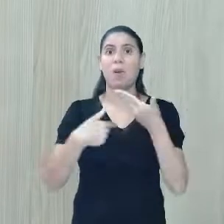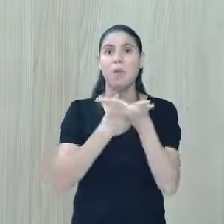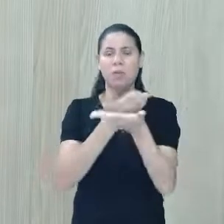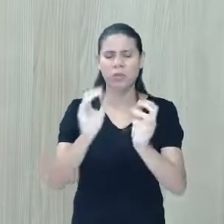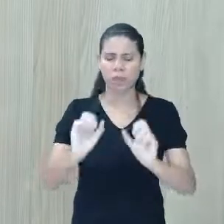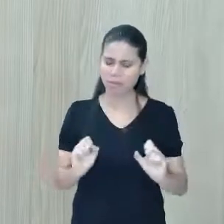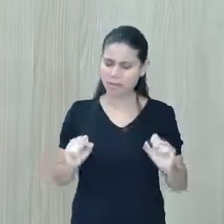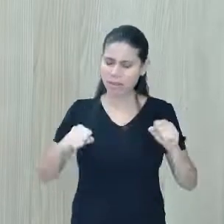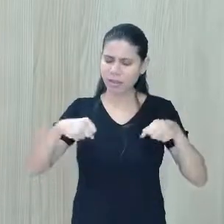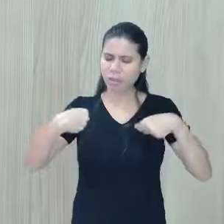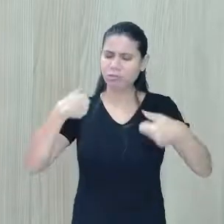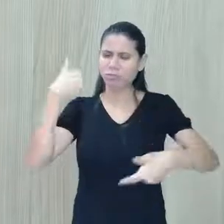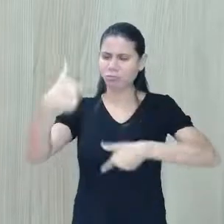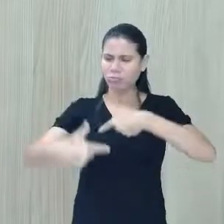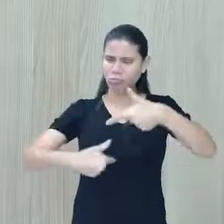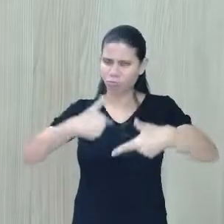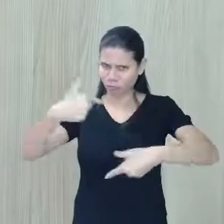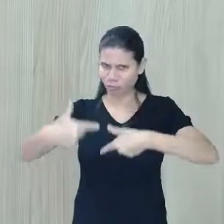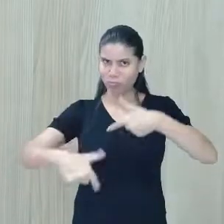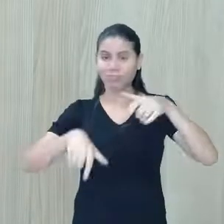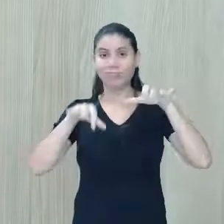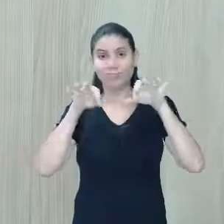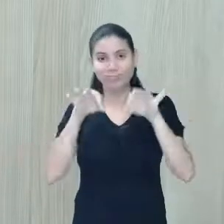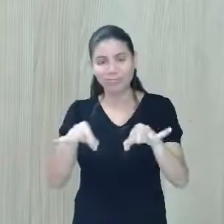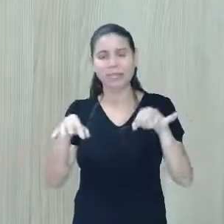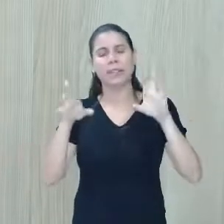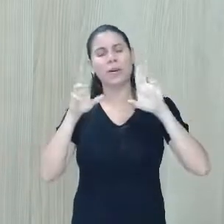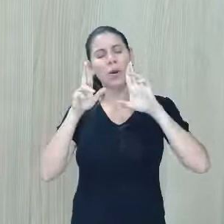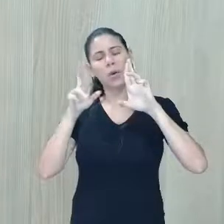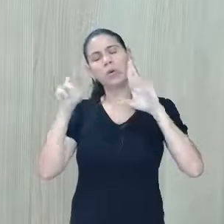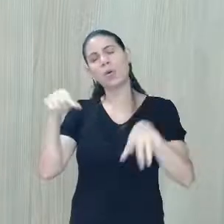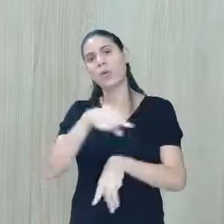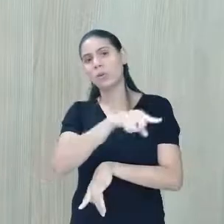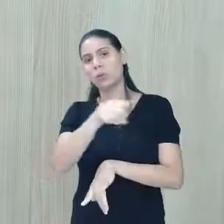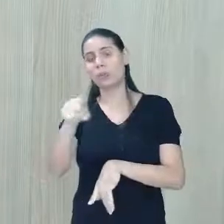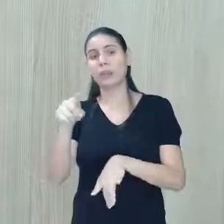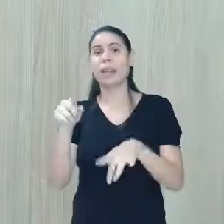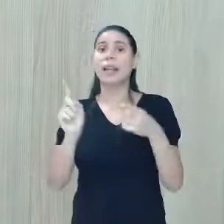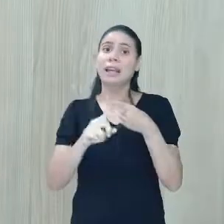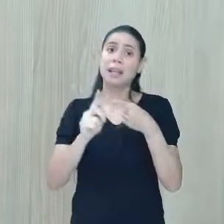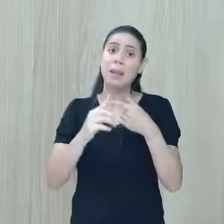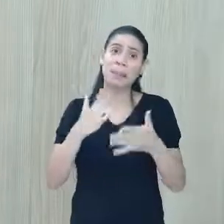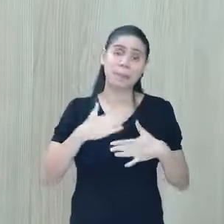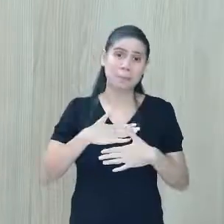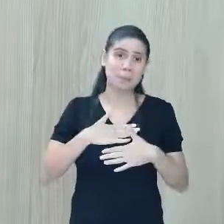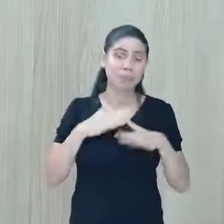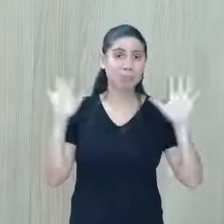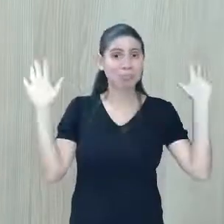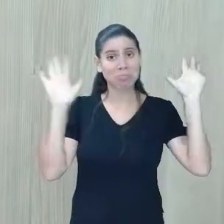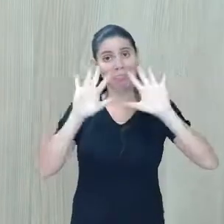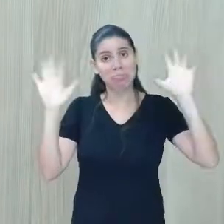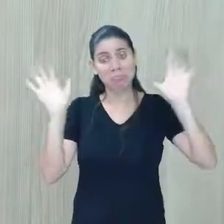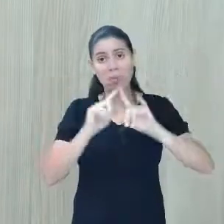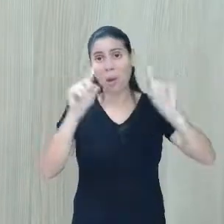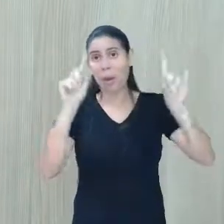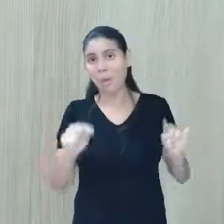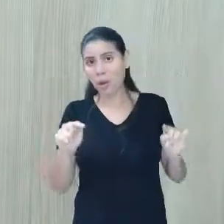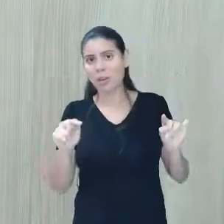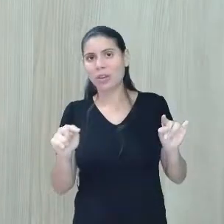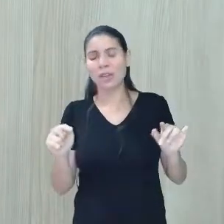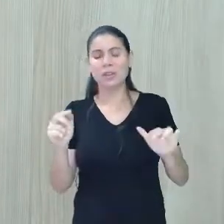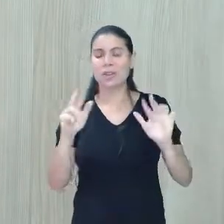esforçado para tal. Então a gente espera que você esteja aí assistindo. Inclusive a minha despedida também do projeto. Eu que